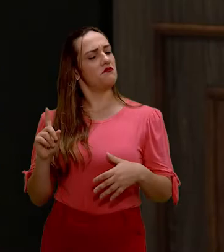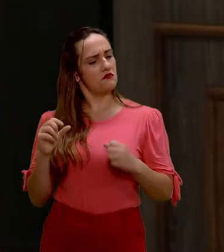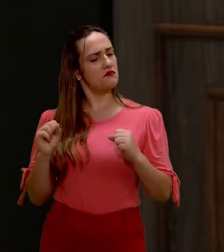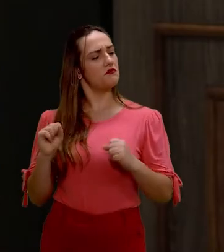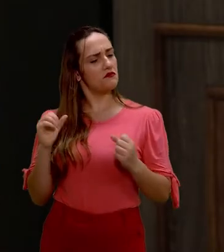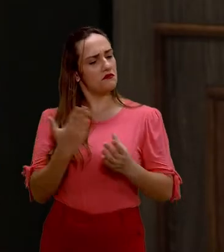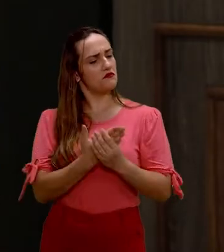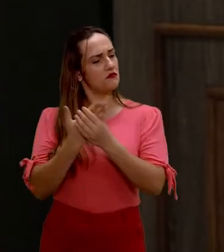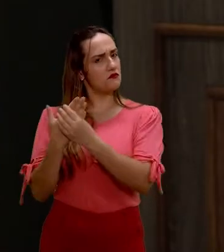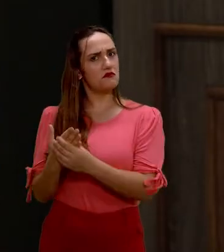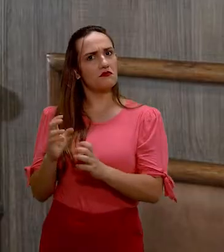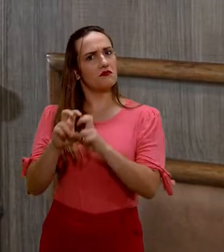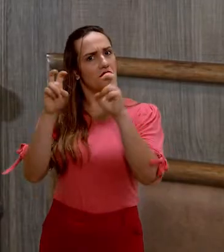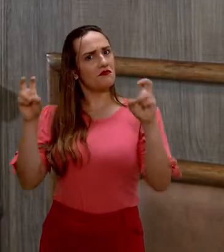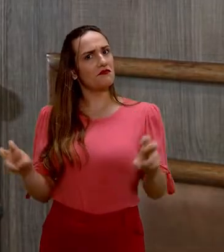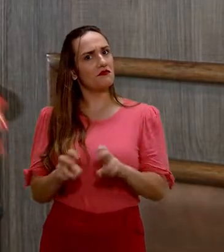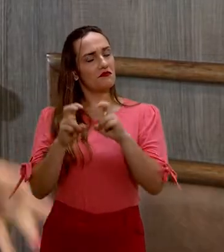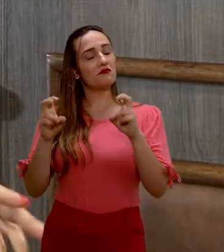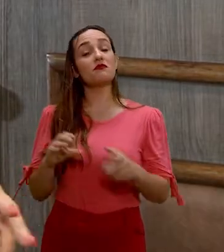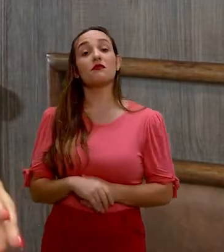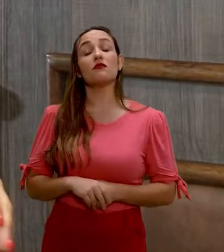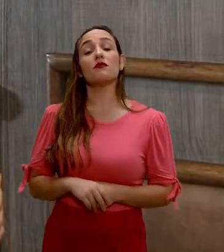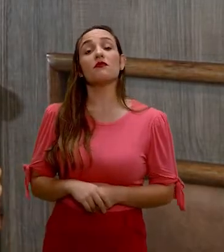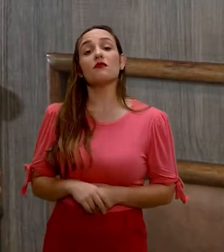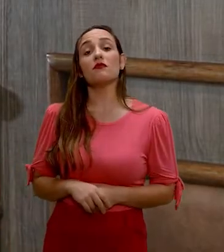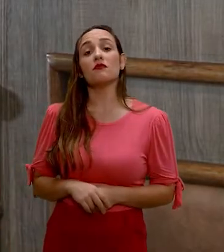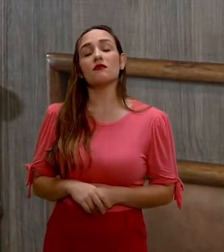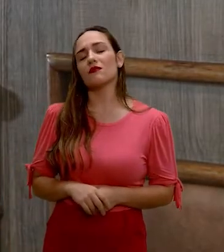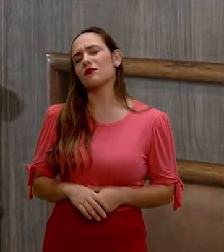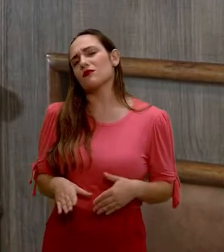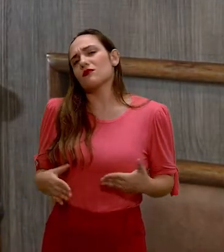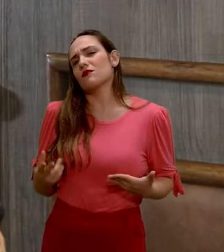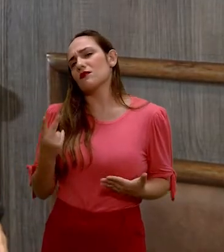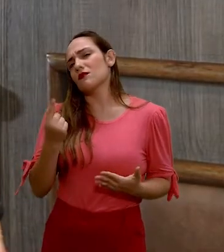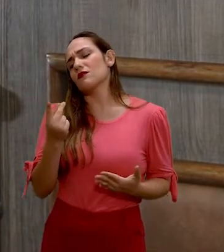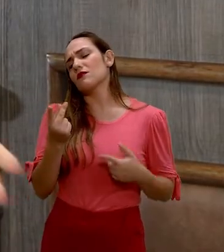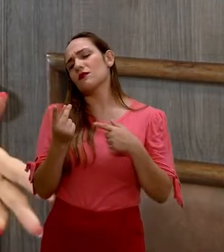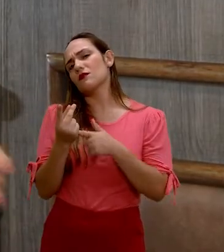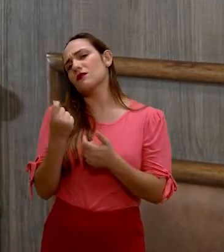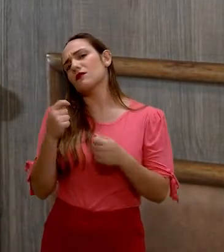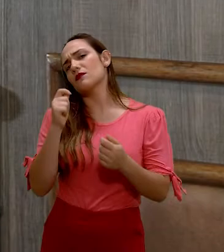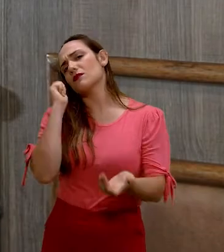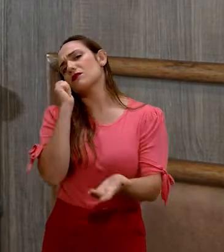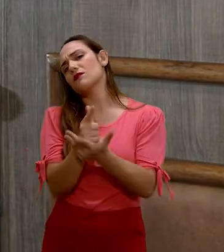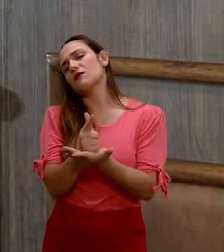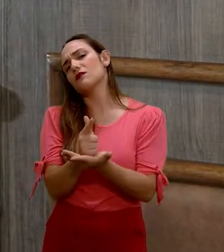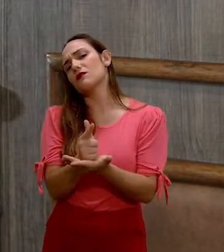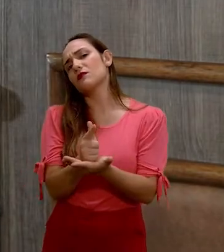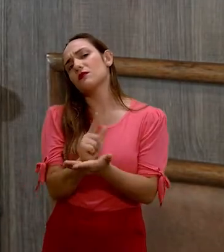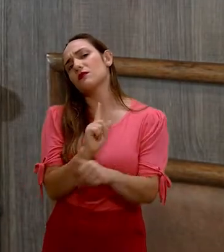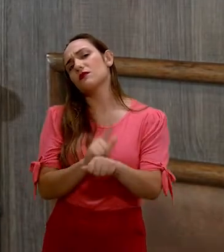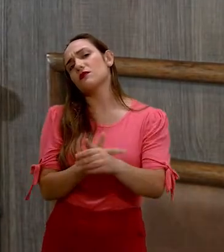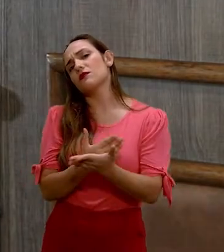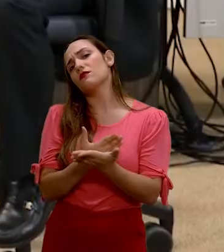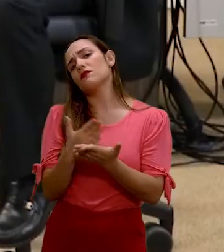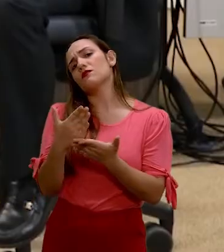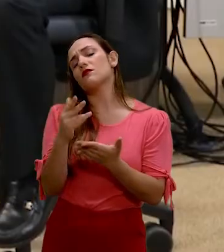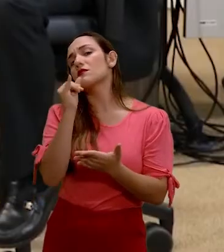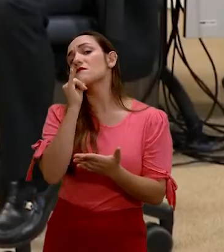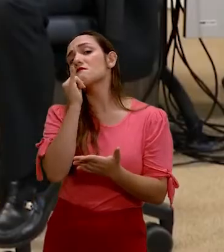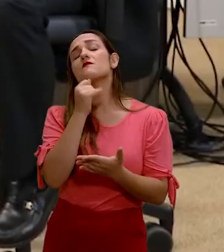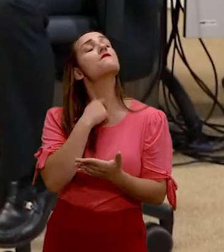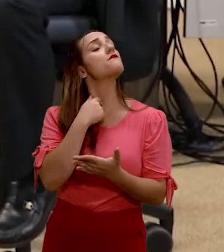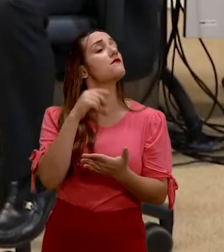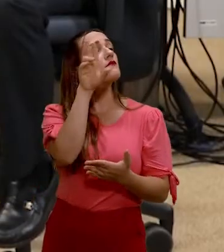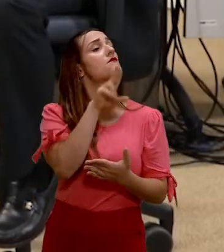basicamente nisso aí. E qual que foi o investimento inicial, o investimento necessário, por exemplo? Vamos